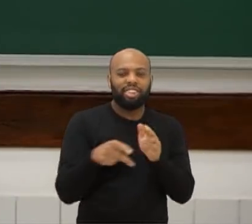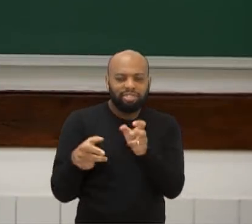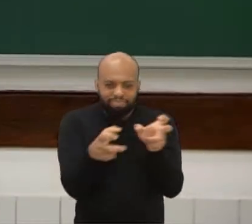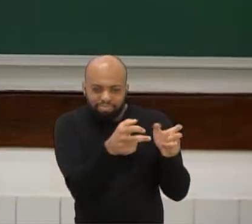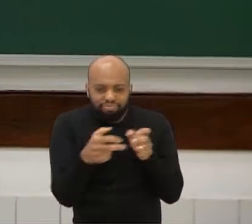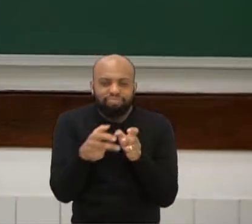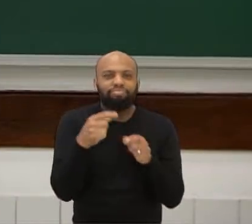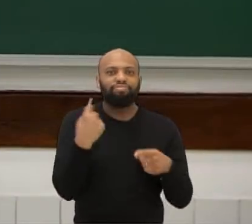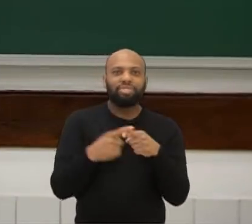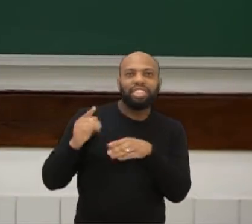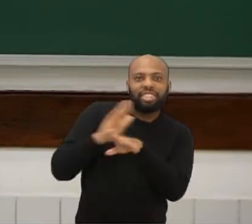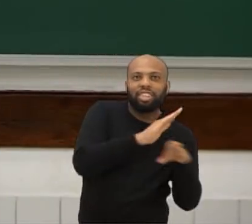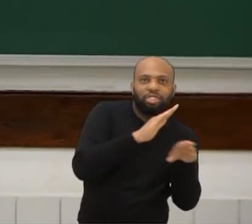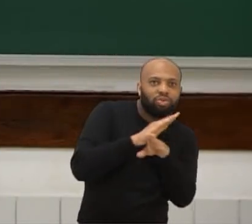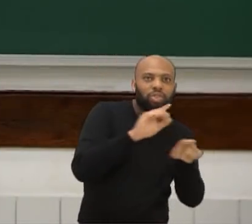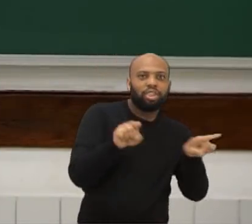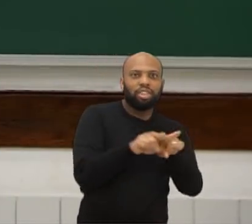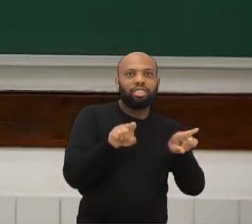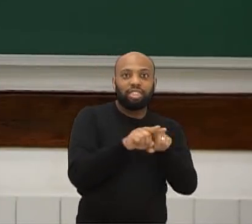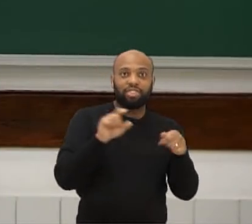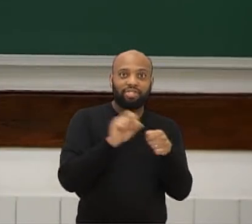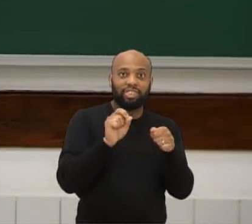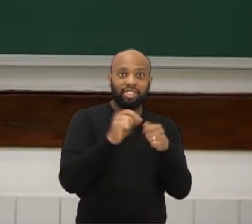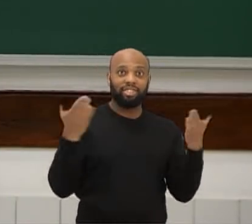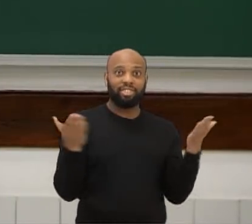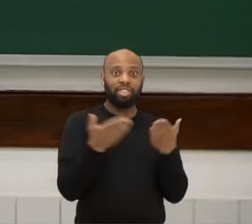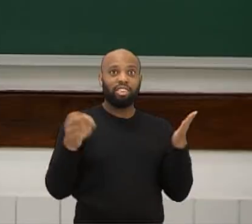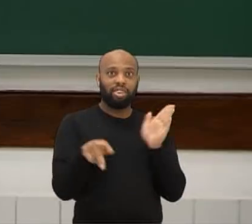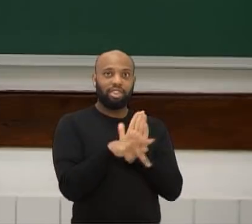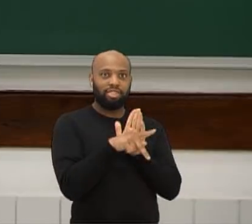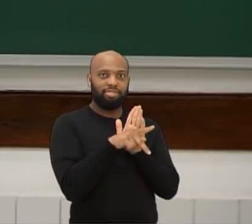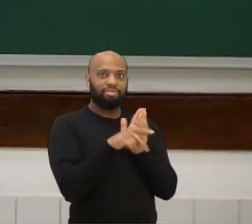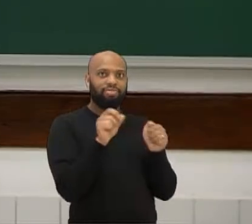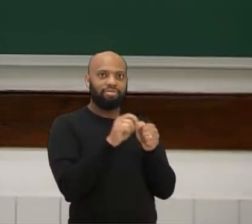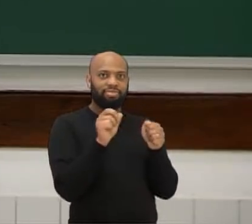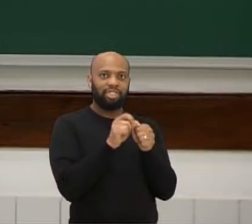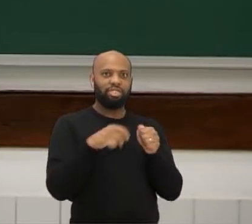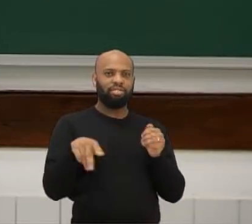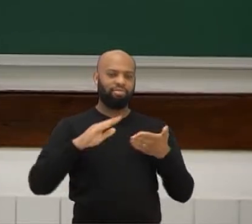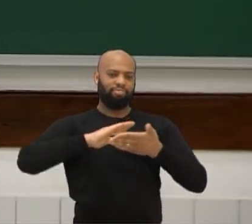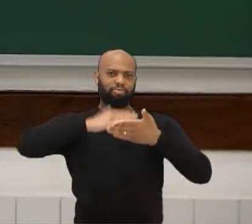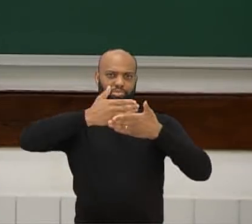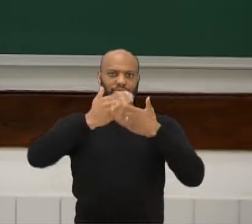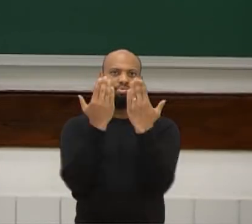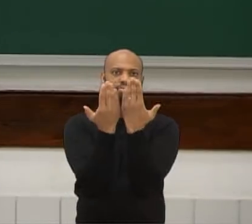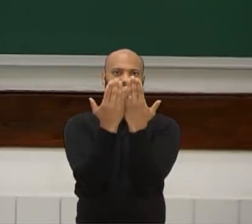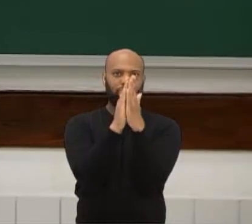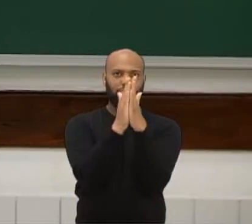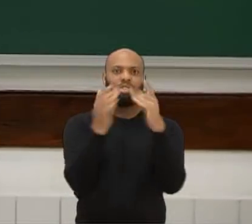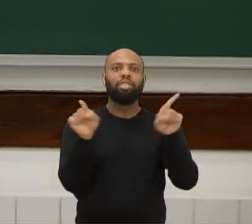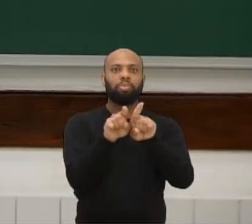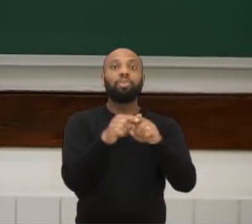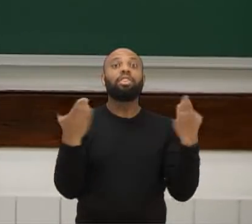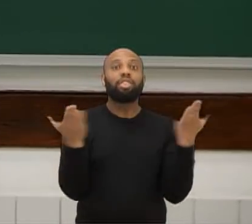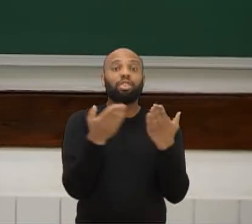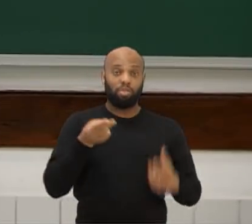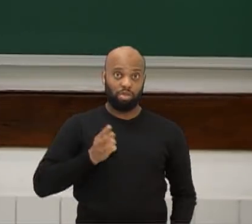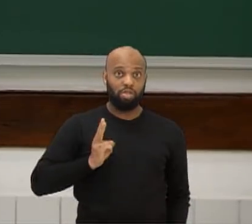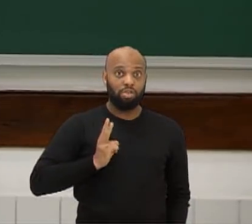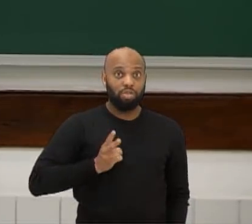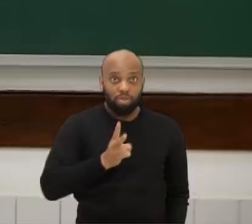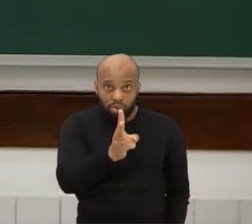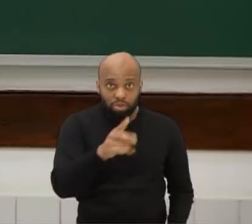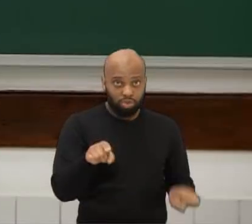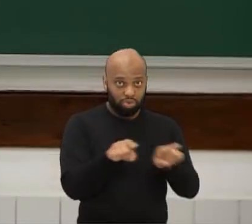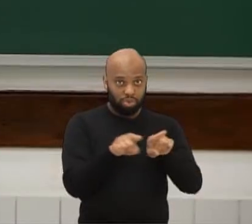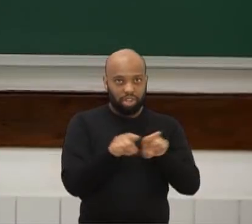ela auxilia bastante vocês colocarem em prática esse conceito aí de simetria. Vamos continuar então na aula de